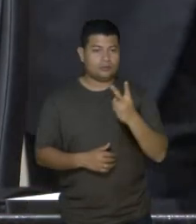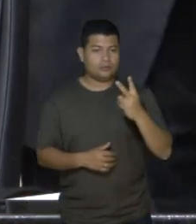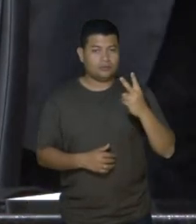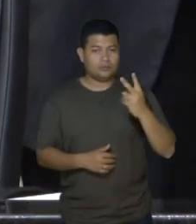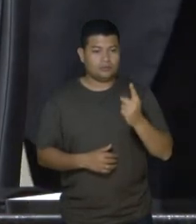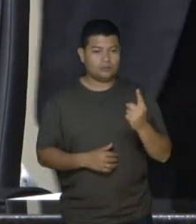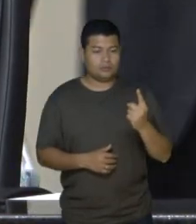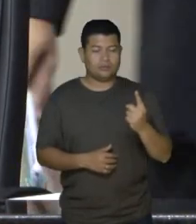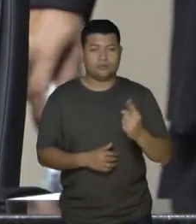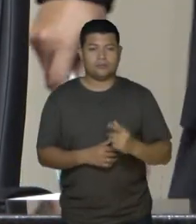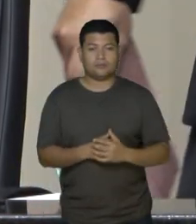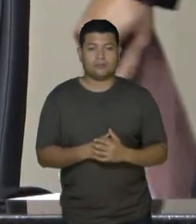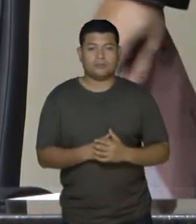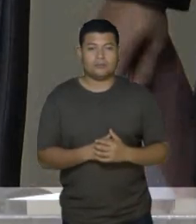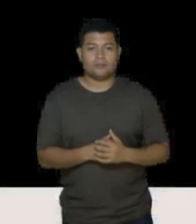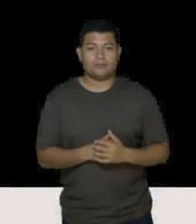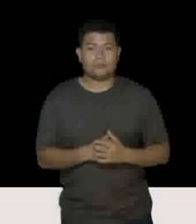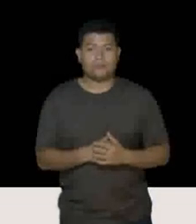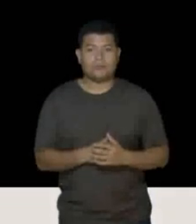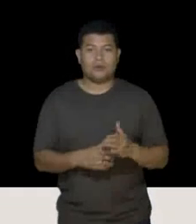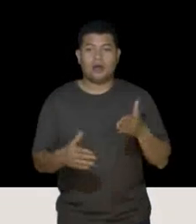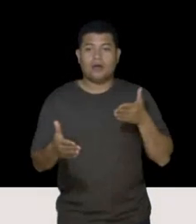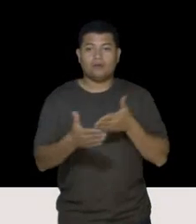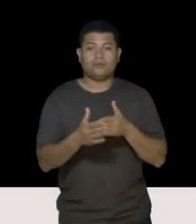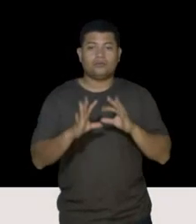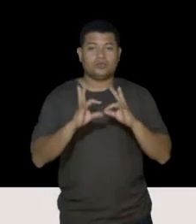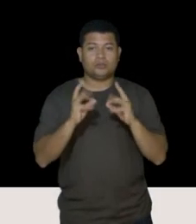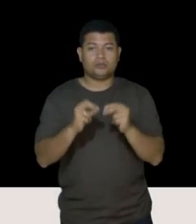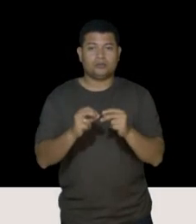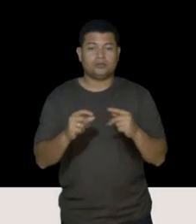675/2021, veto total ao PL